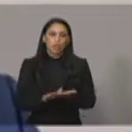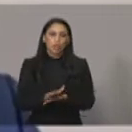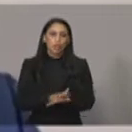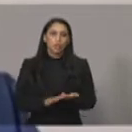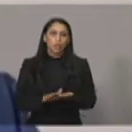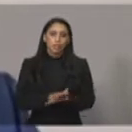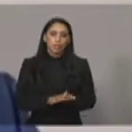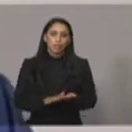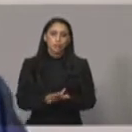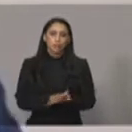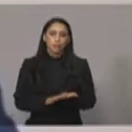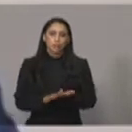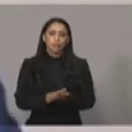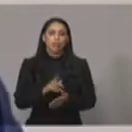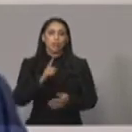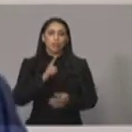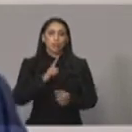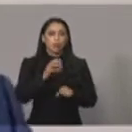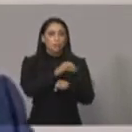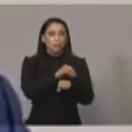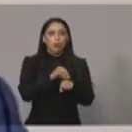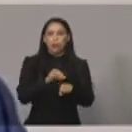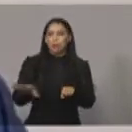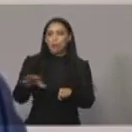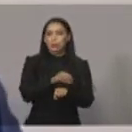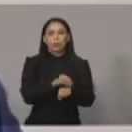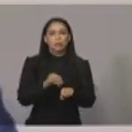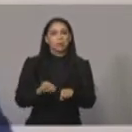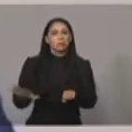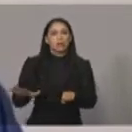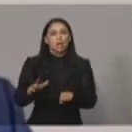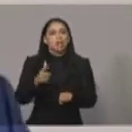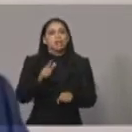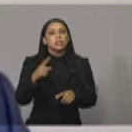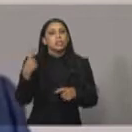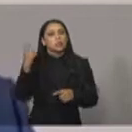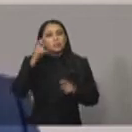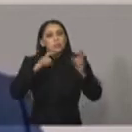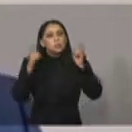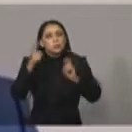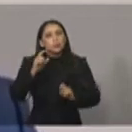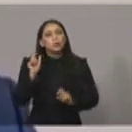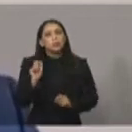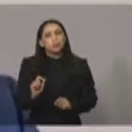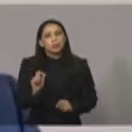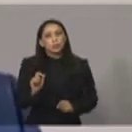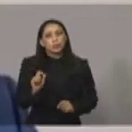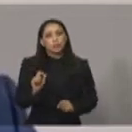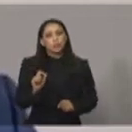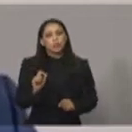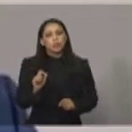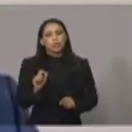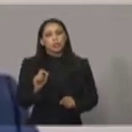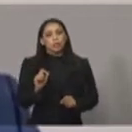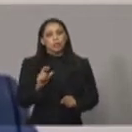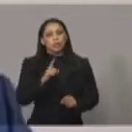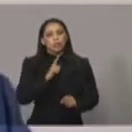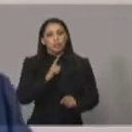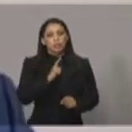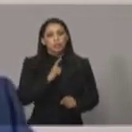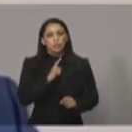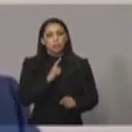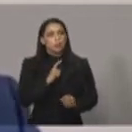no que chama de níveis de compartilhamento de dados, que ignoram, como já aqui foi dito, distinções como dados sensíveis